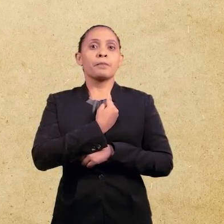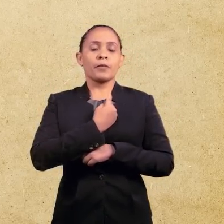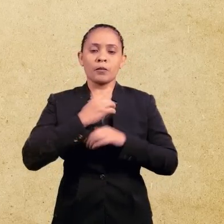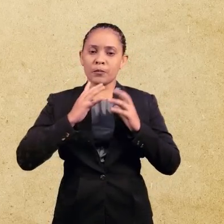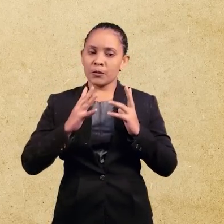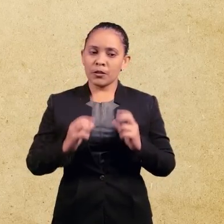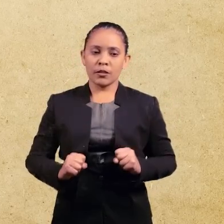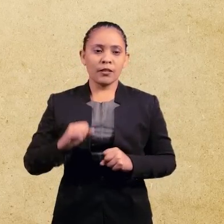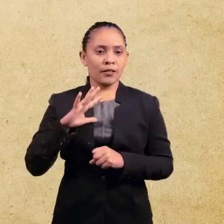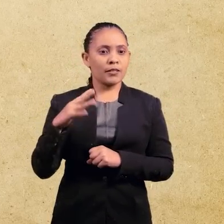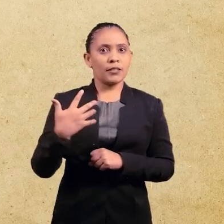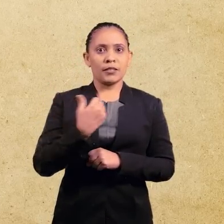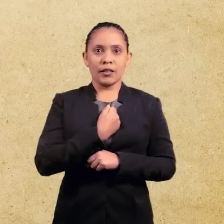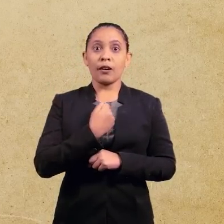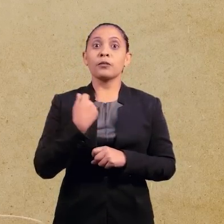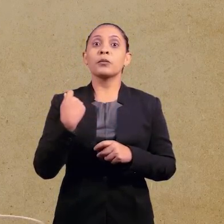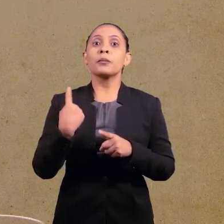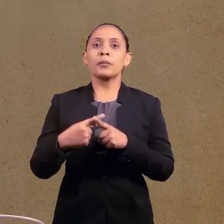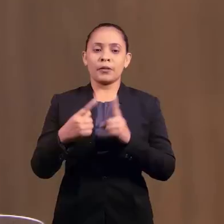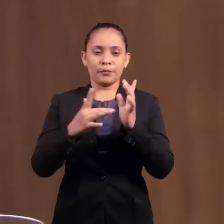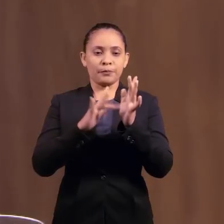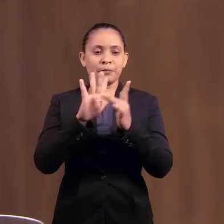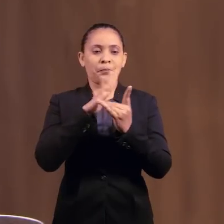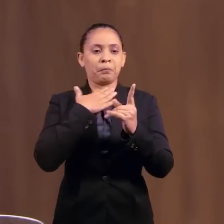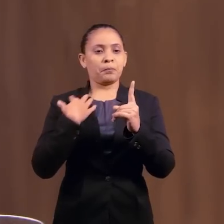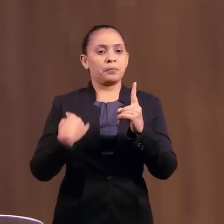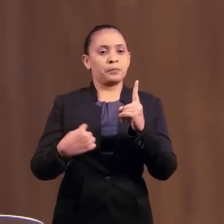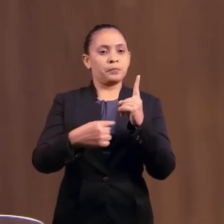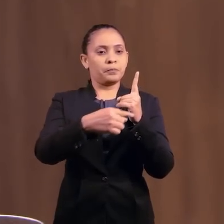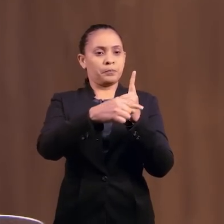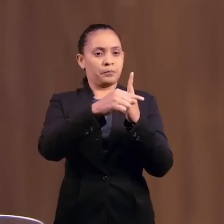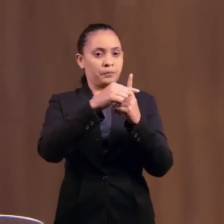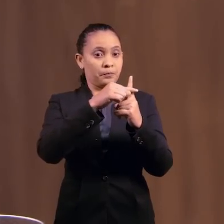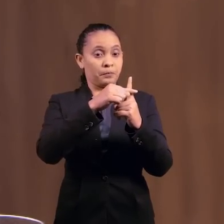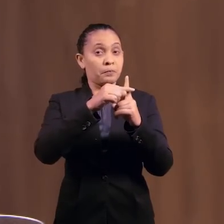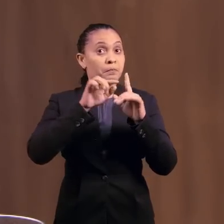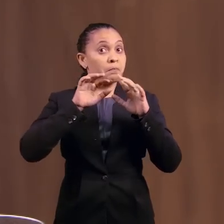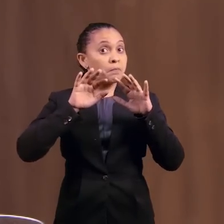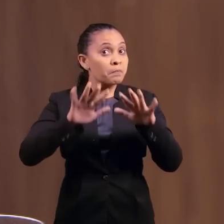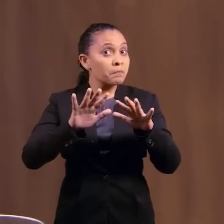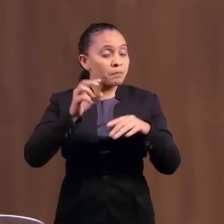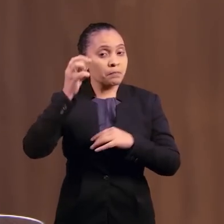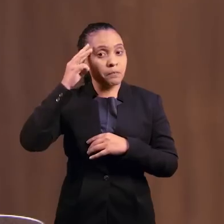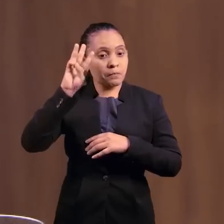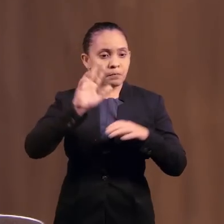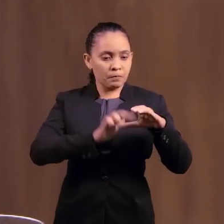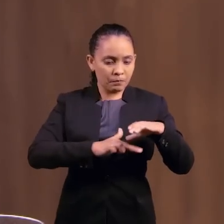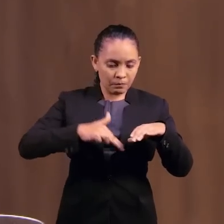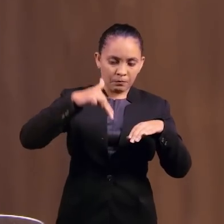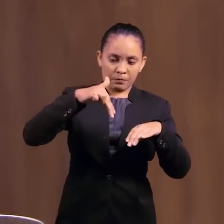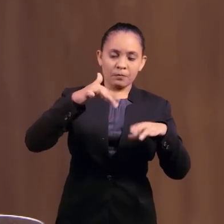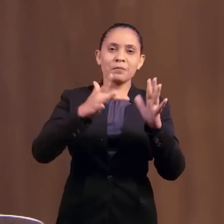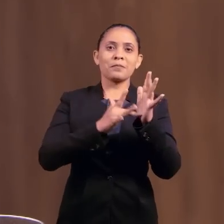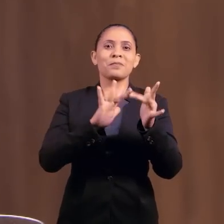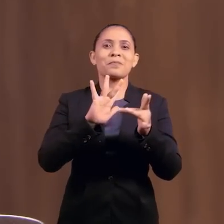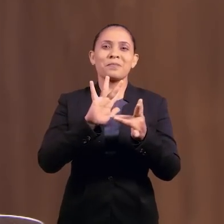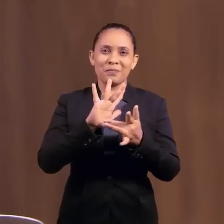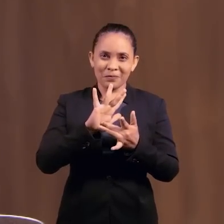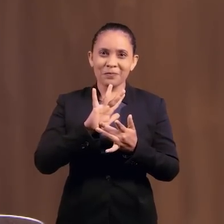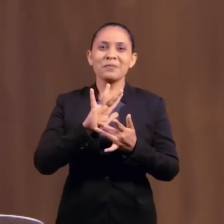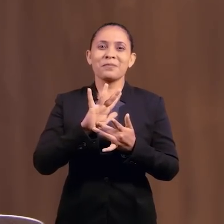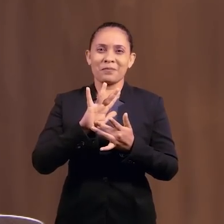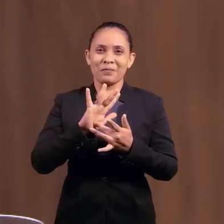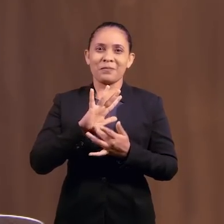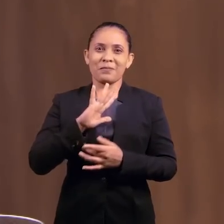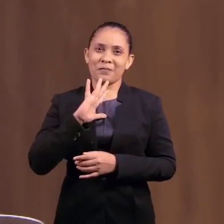sarados. Então aqui está a revelação perfeita de Jesus para a igreja. Ele substituiu o